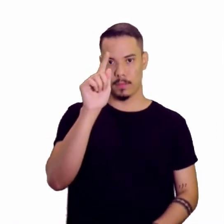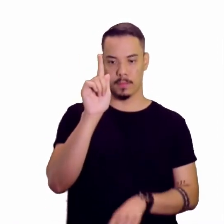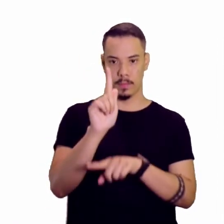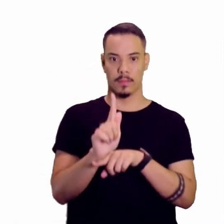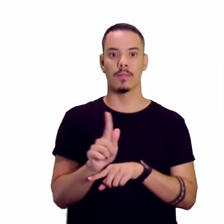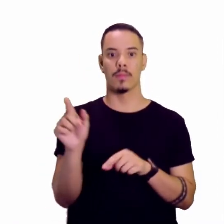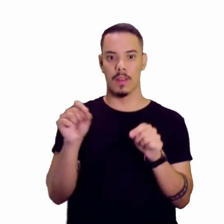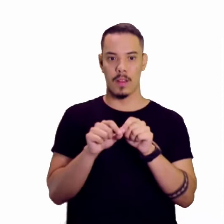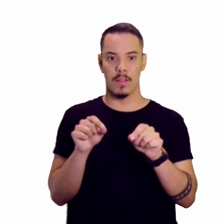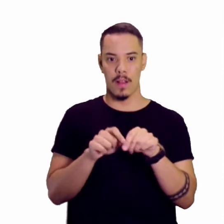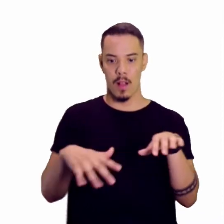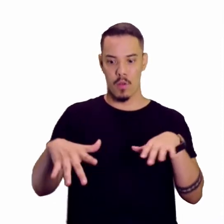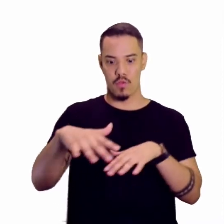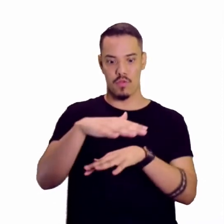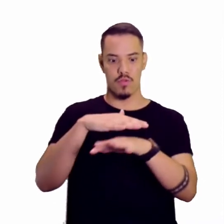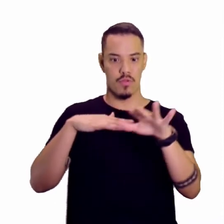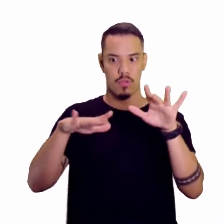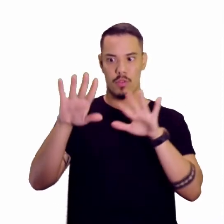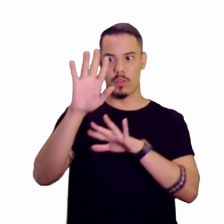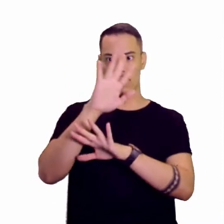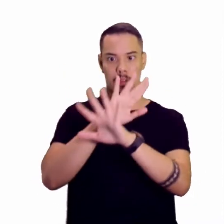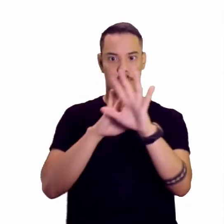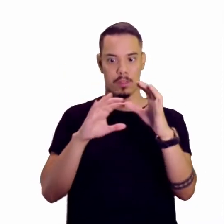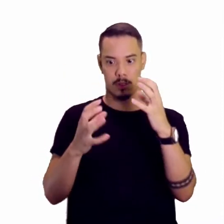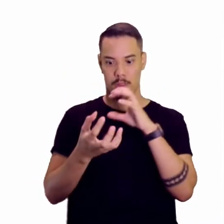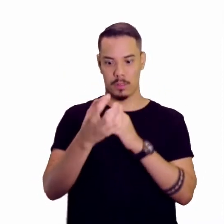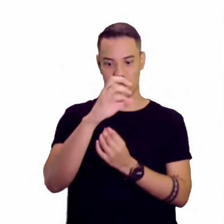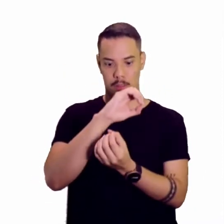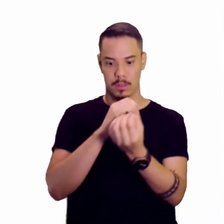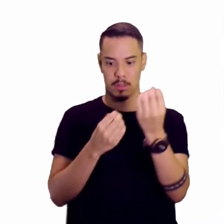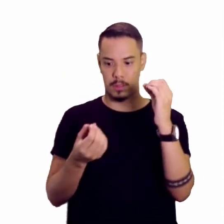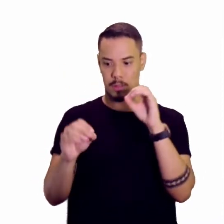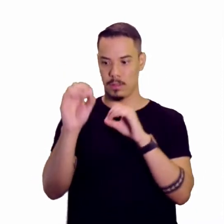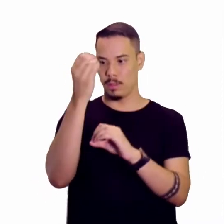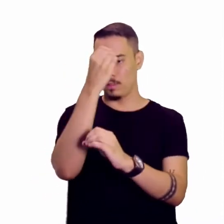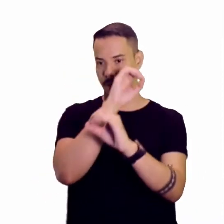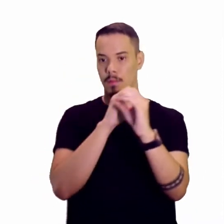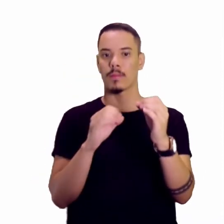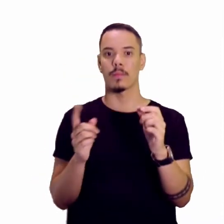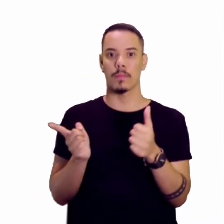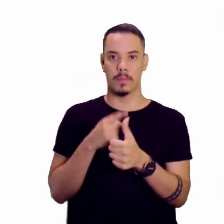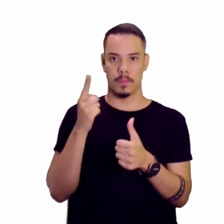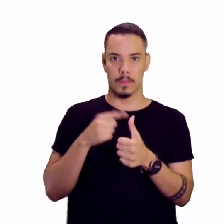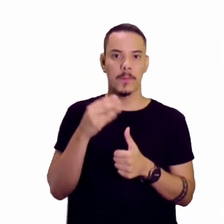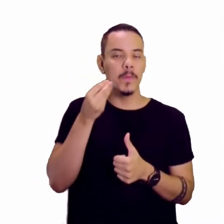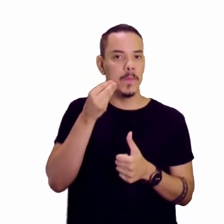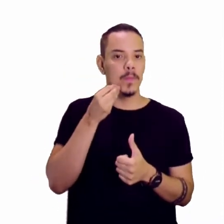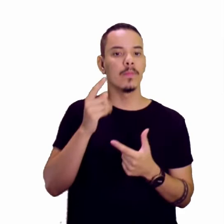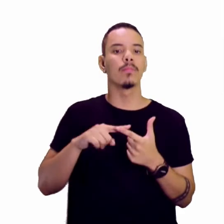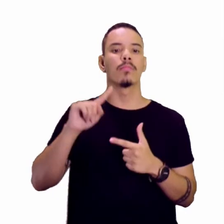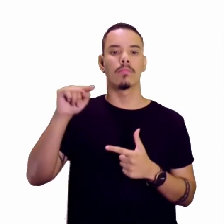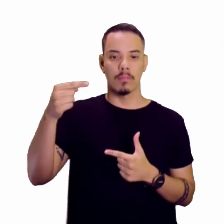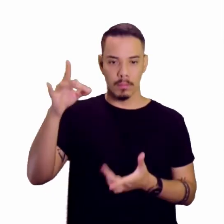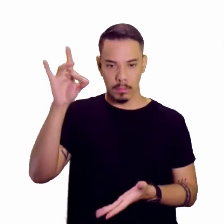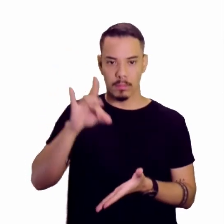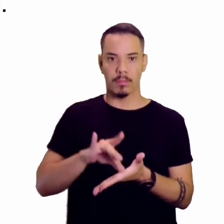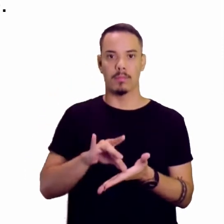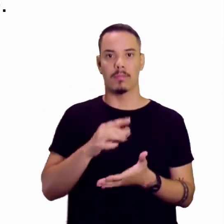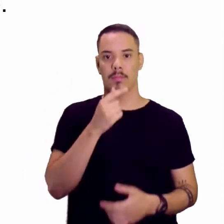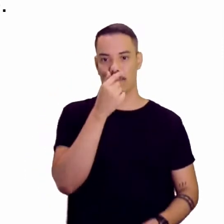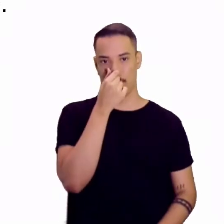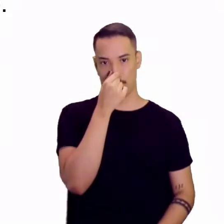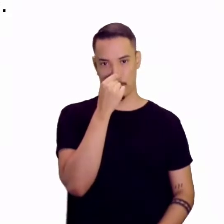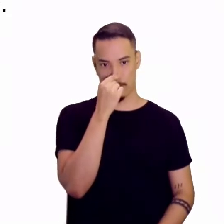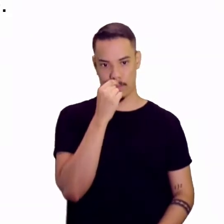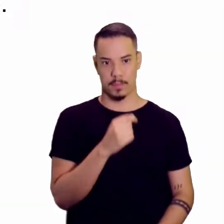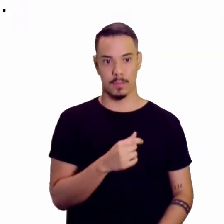e faz esses testes. O astronauta, primeiro, eles têm esse trabalho aqui, depois eles vão para a estação espacial, né?